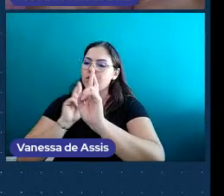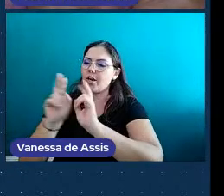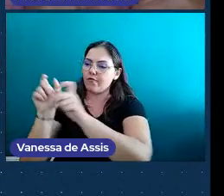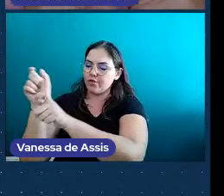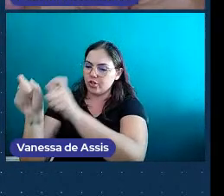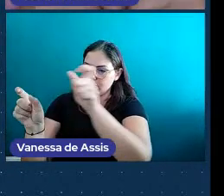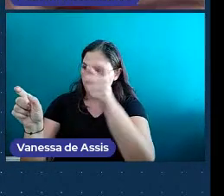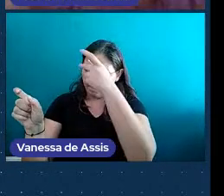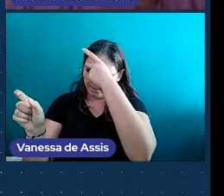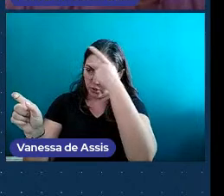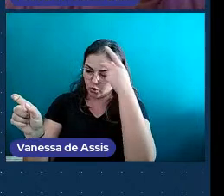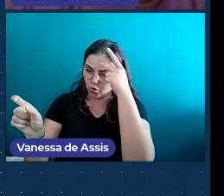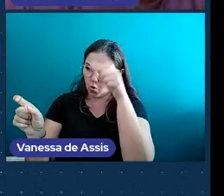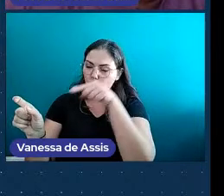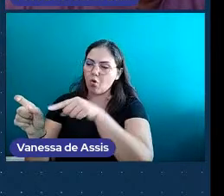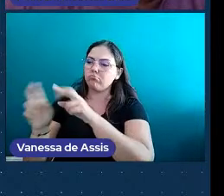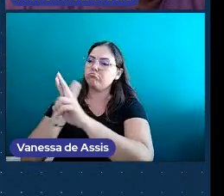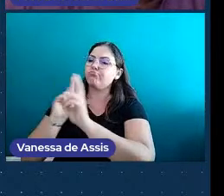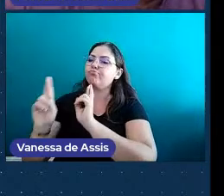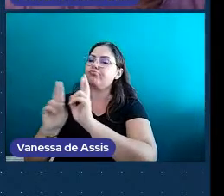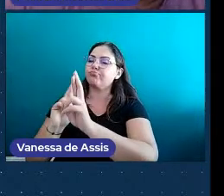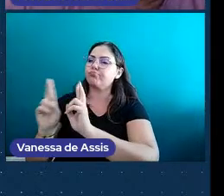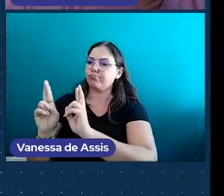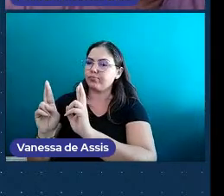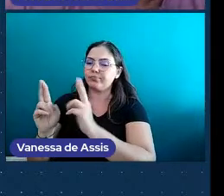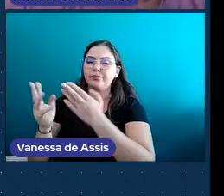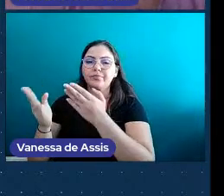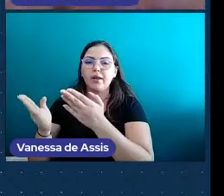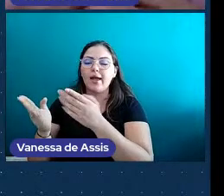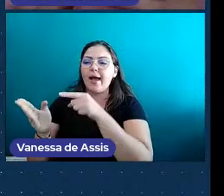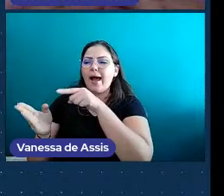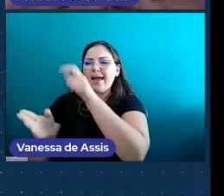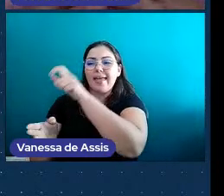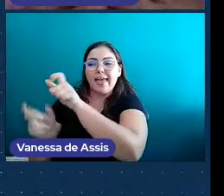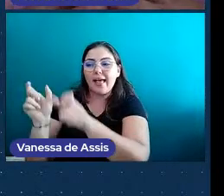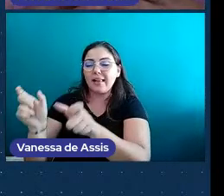nem escrever, eu acho que não é interessante, por exemplo, né,